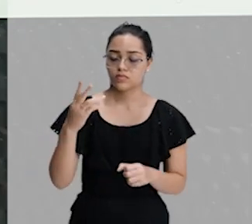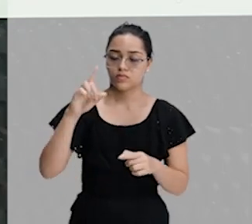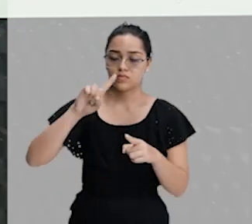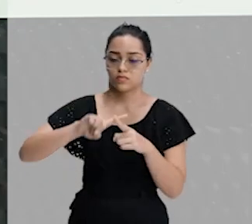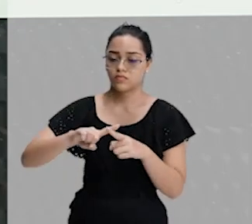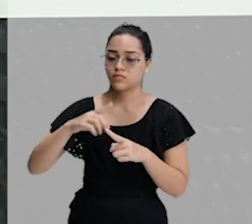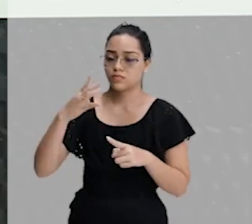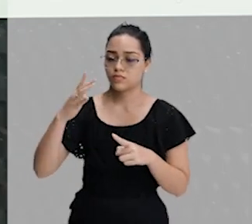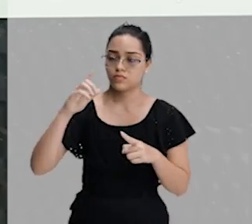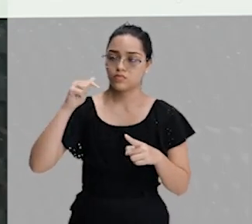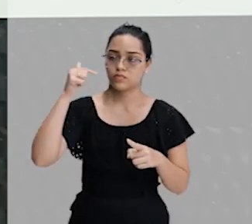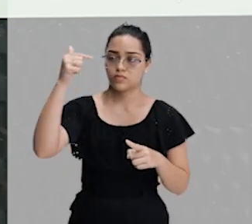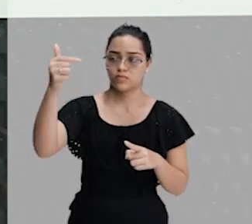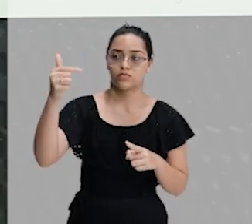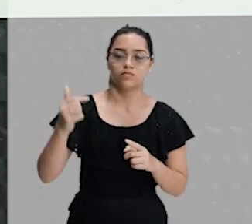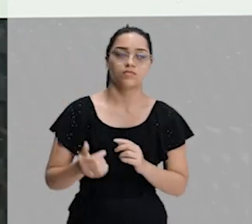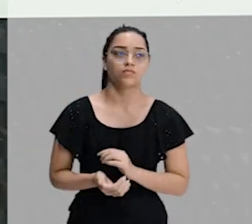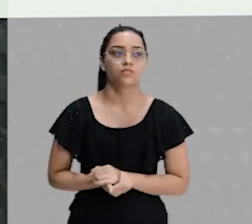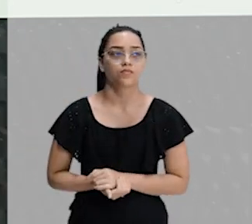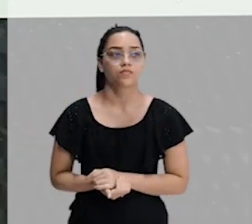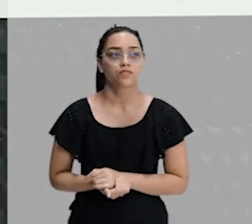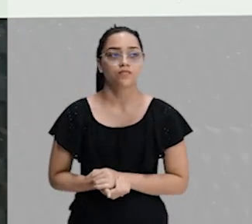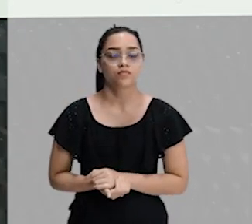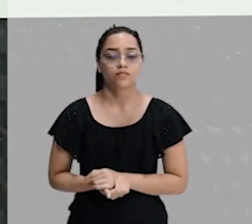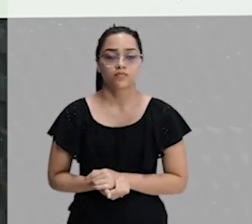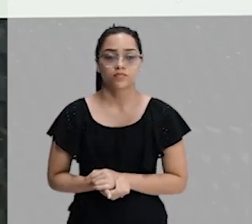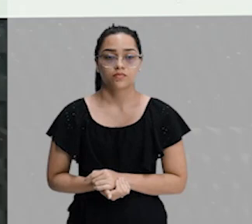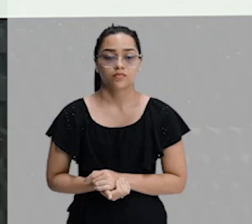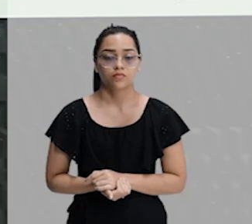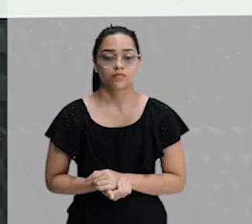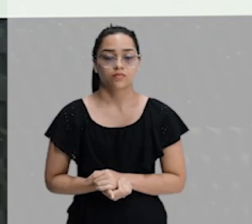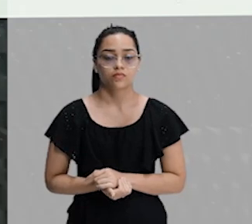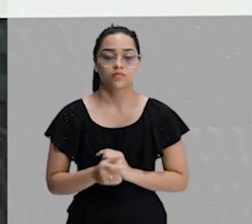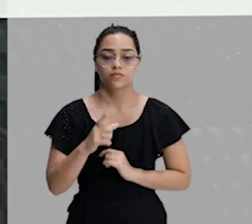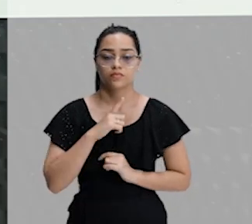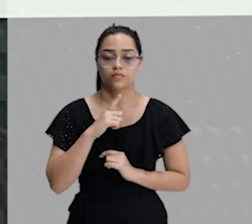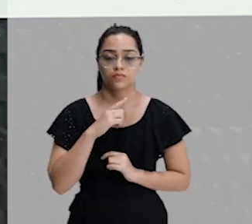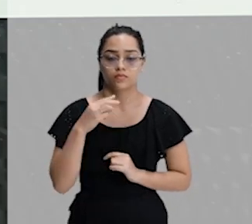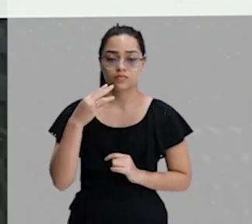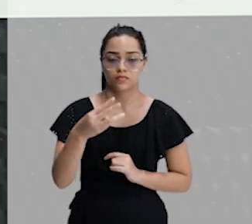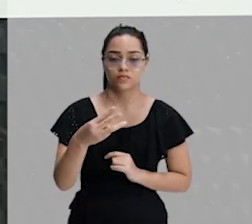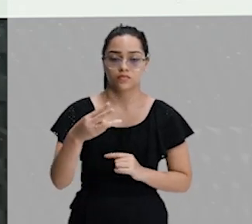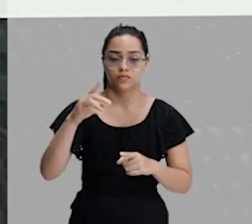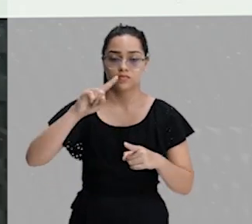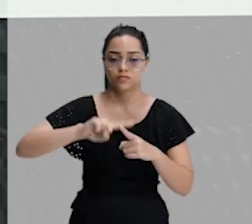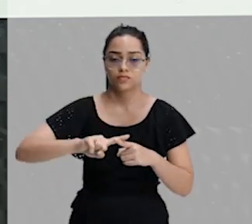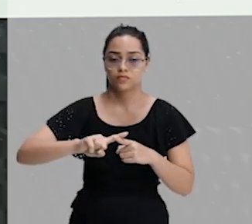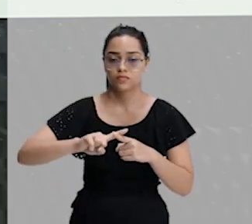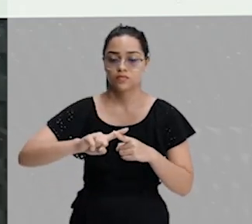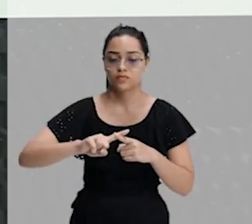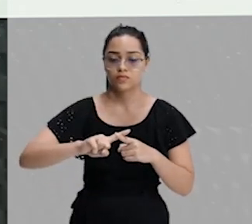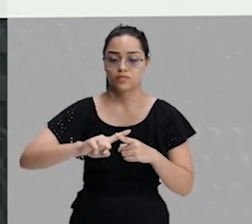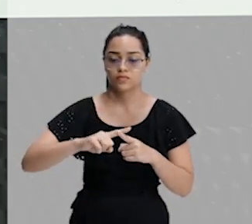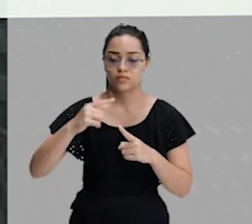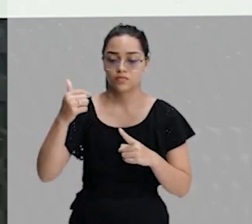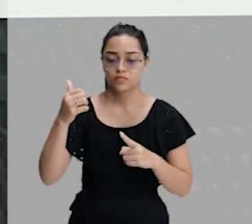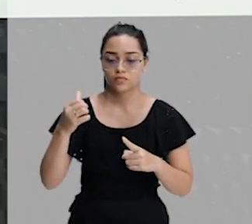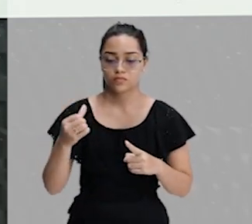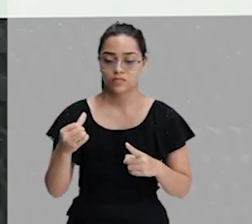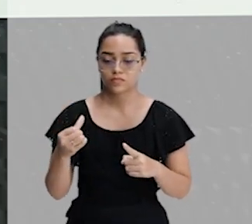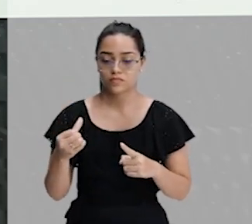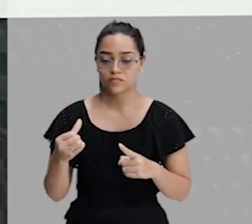multiplicado por 4 ao quadrado. Certo? Aí eu vou ficar 3 multiplicado por